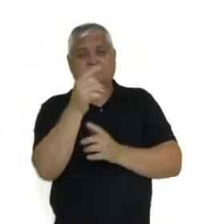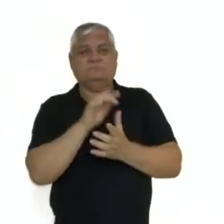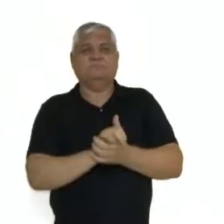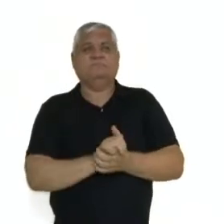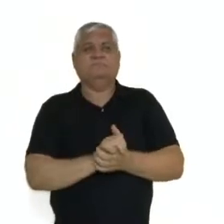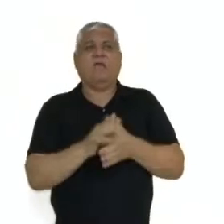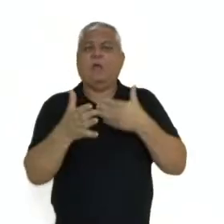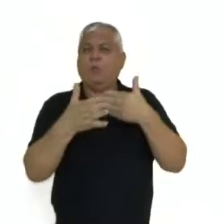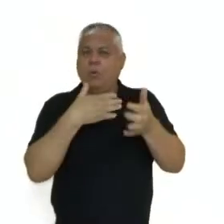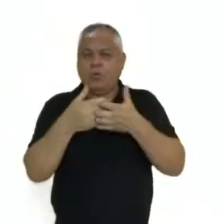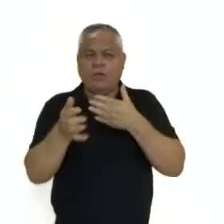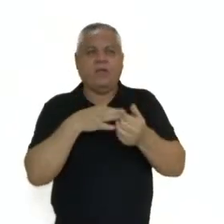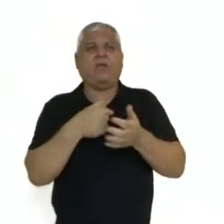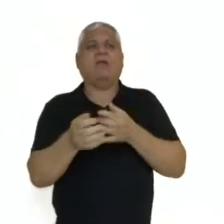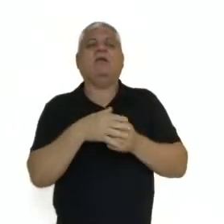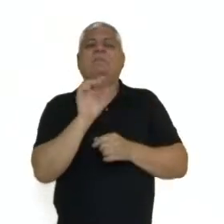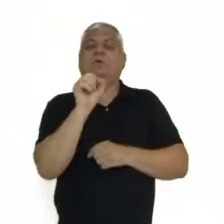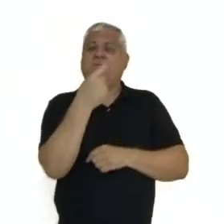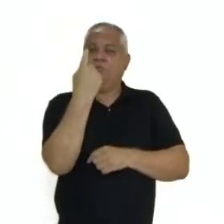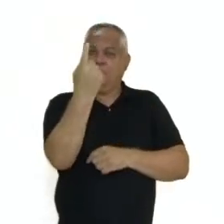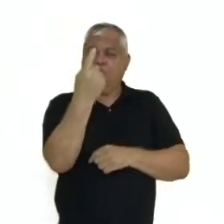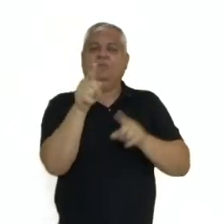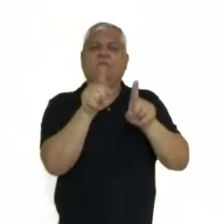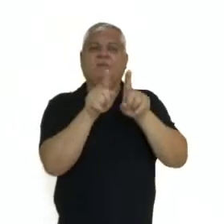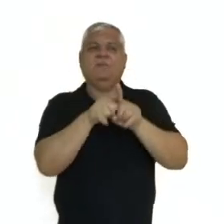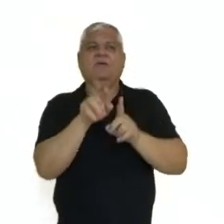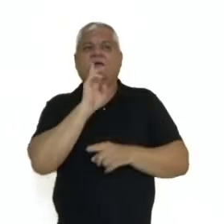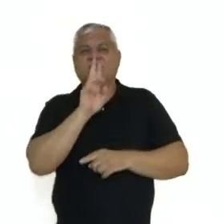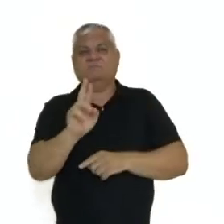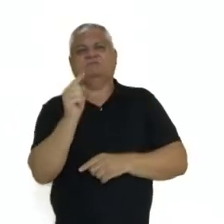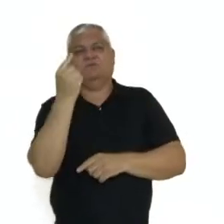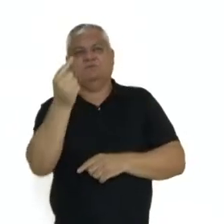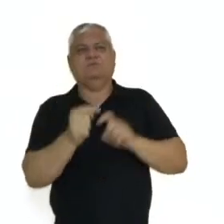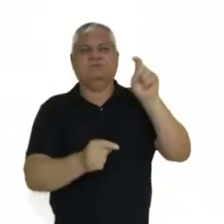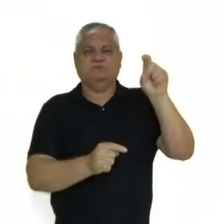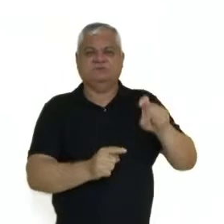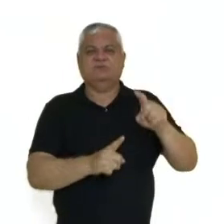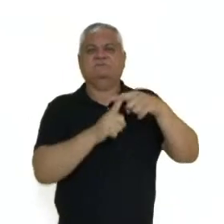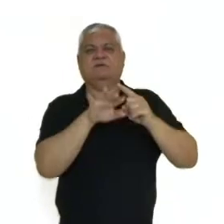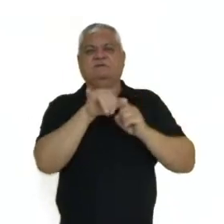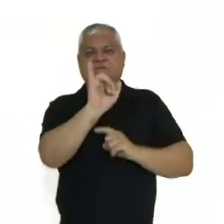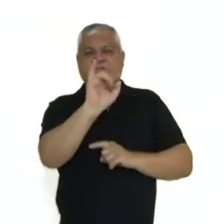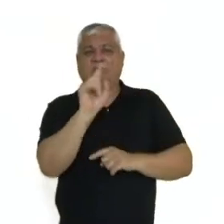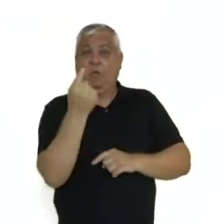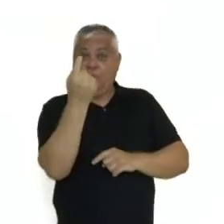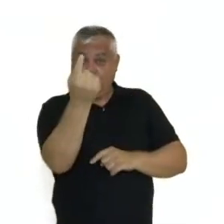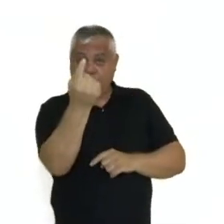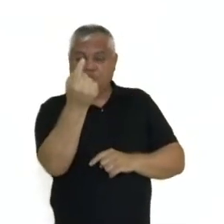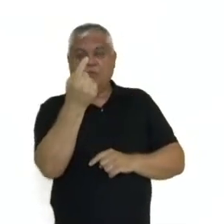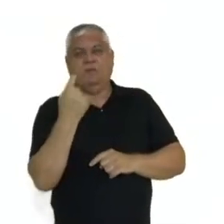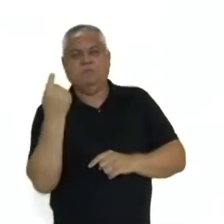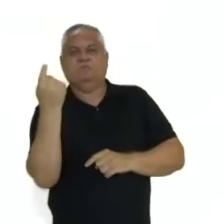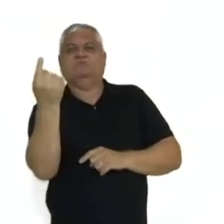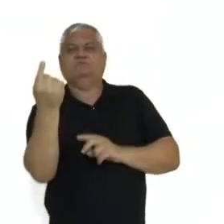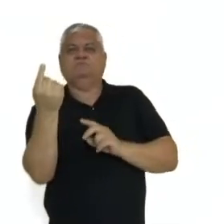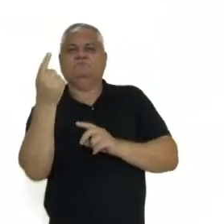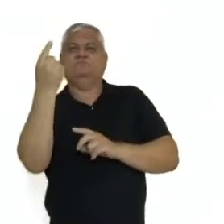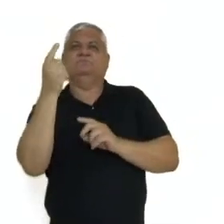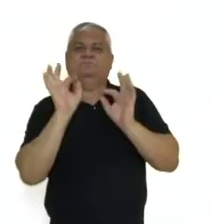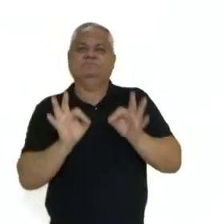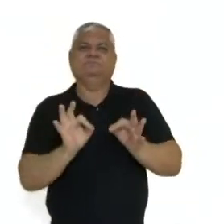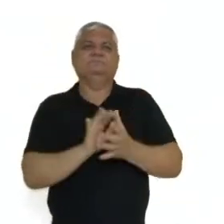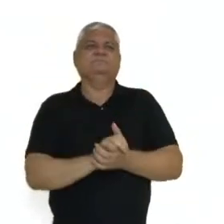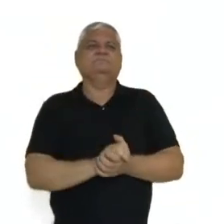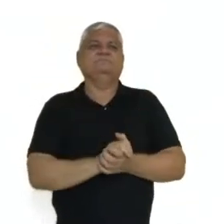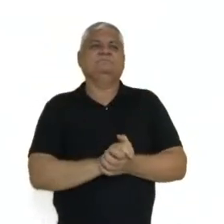qualquer número que eu multiplico por um O resultado é o mesmo então x + y elevado a 1 é o próprio x